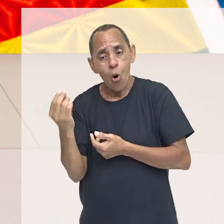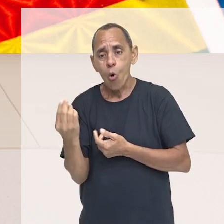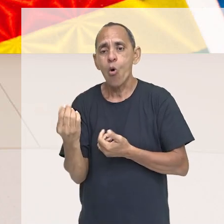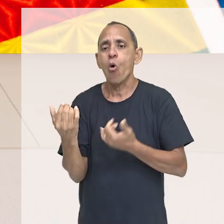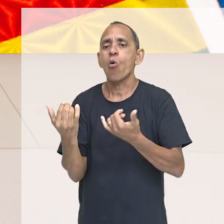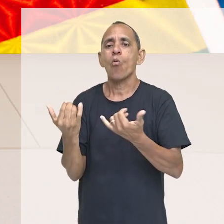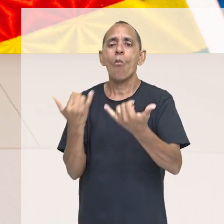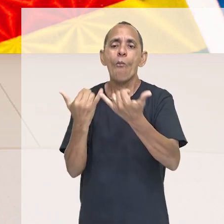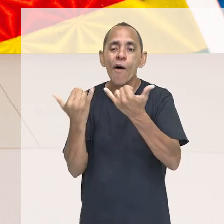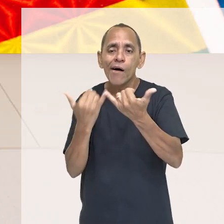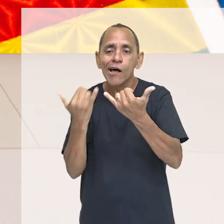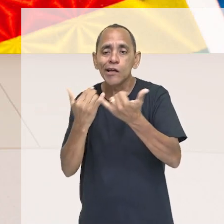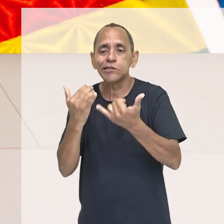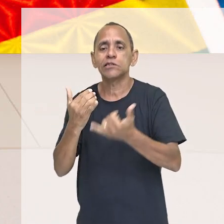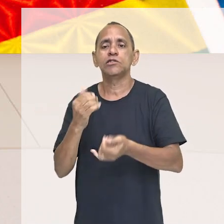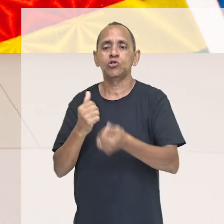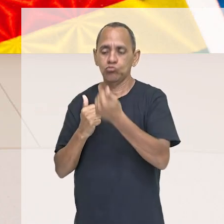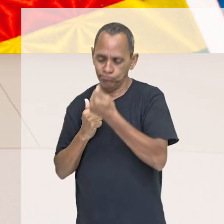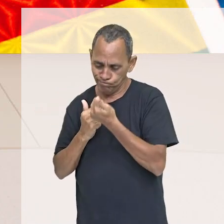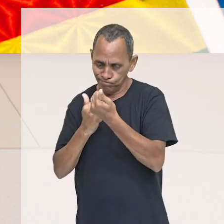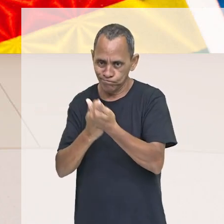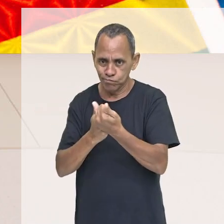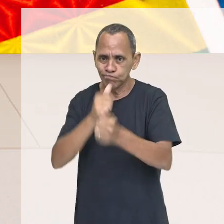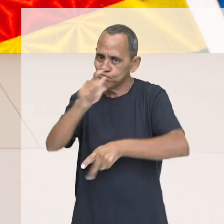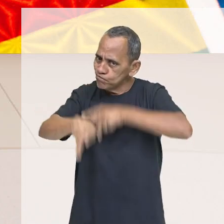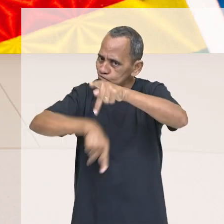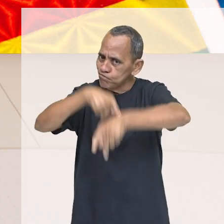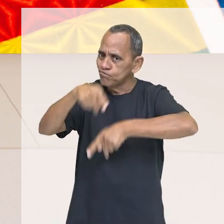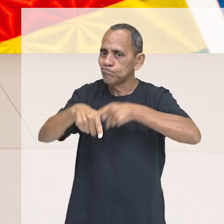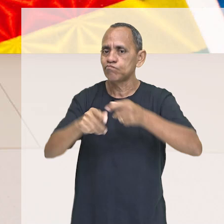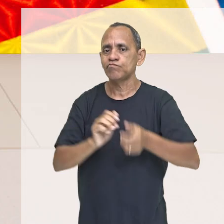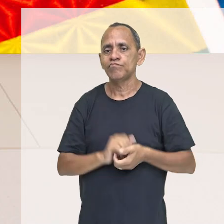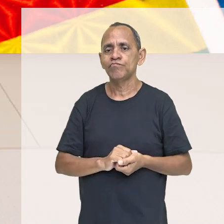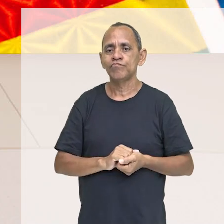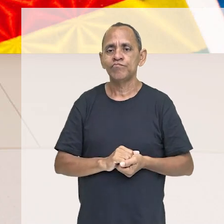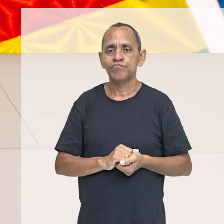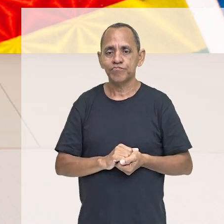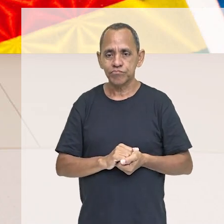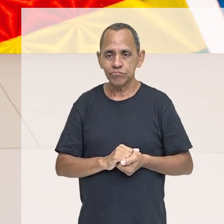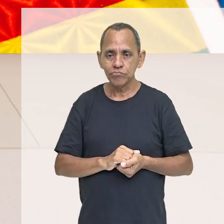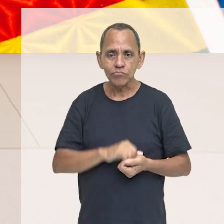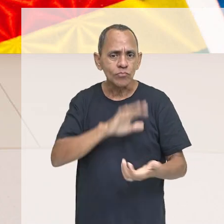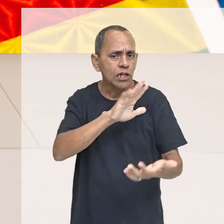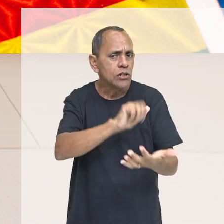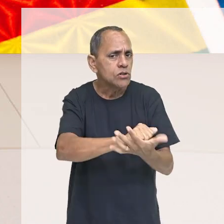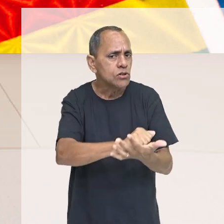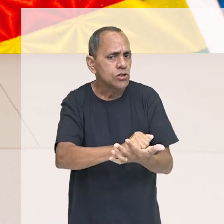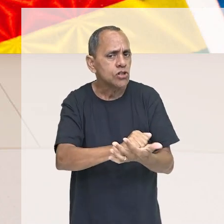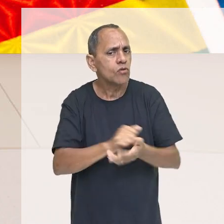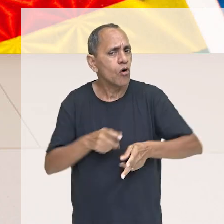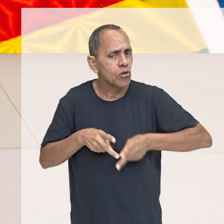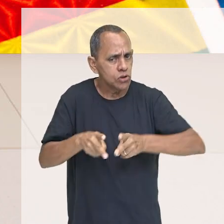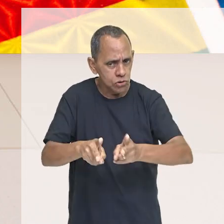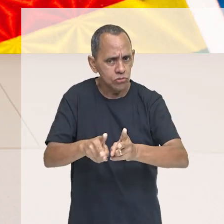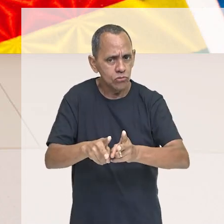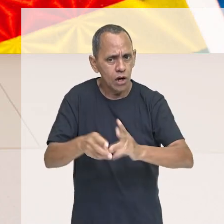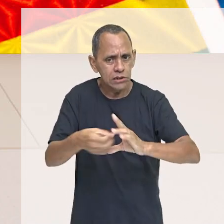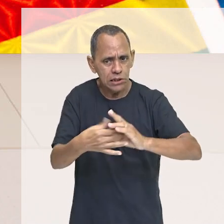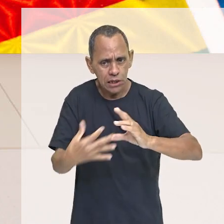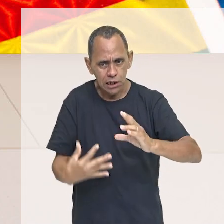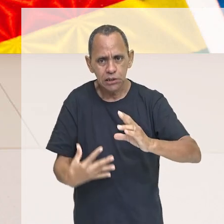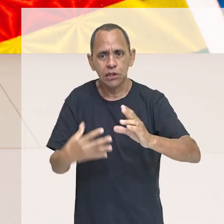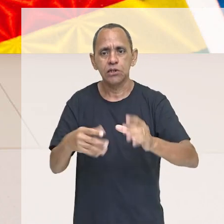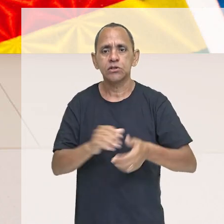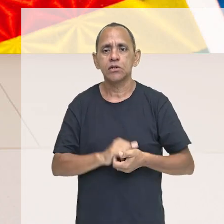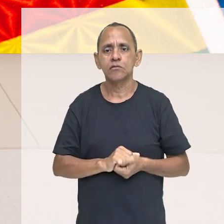populismo. Olha aqui de volta, nacional-popular. Então, registrem, porque nós vamos continuar com essas